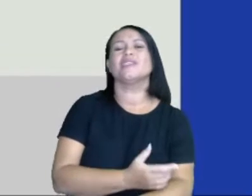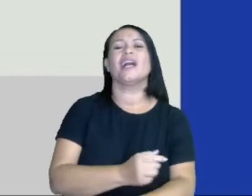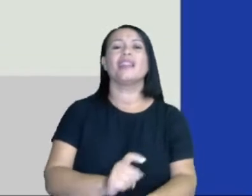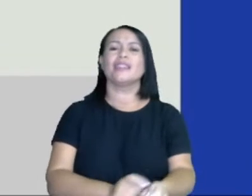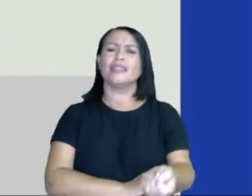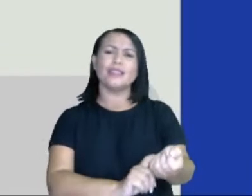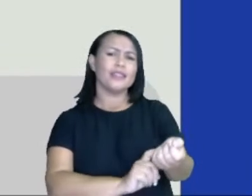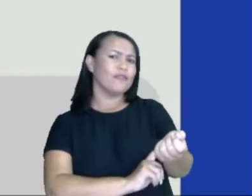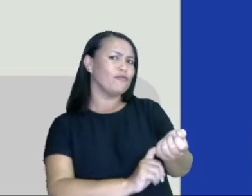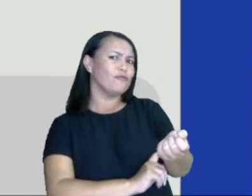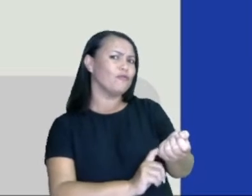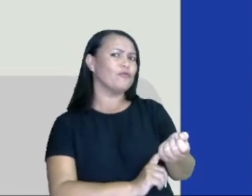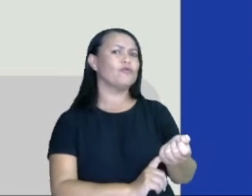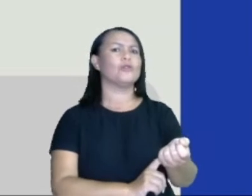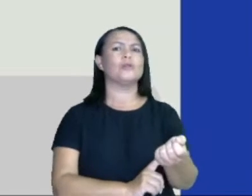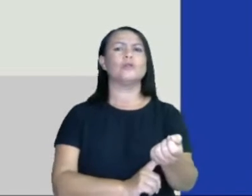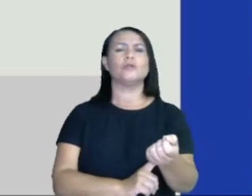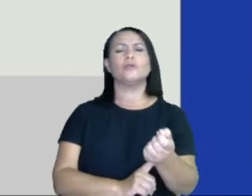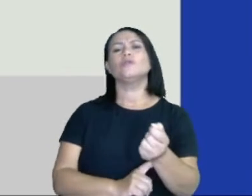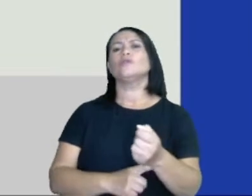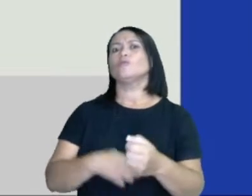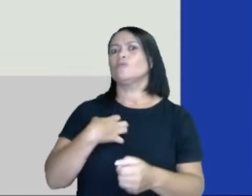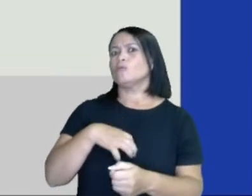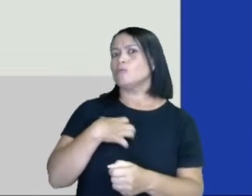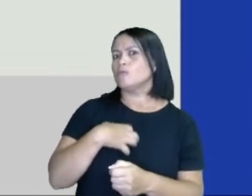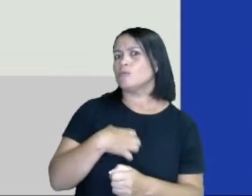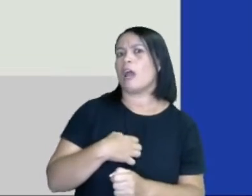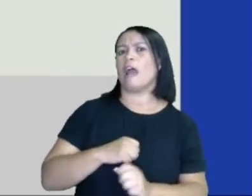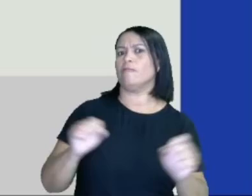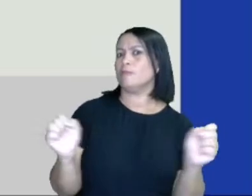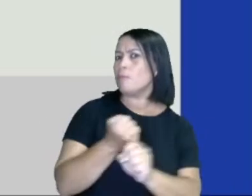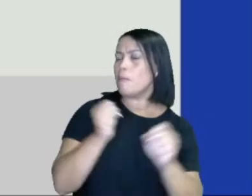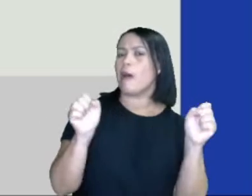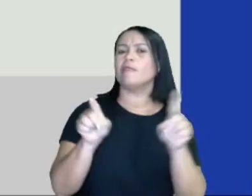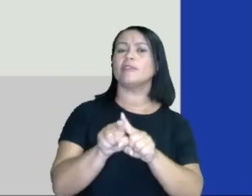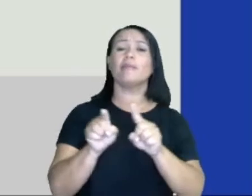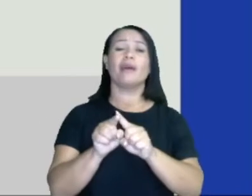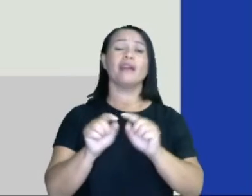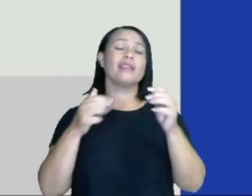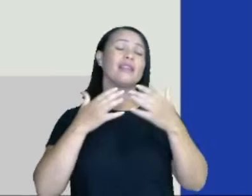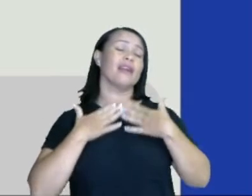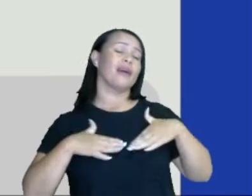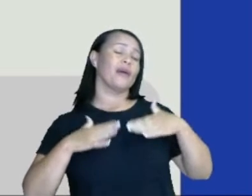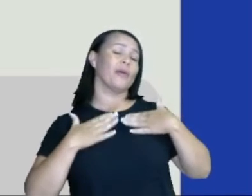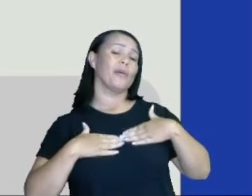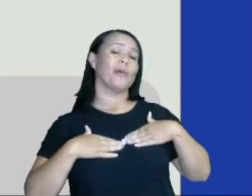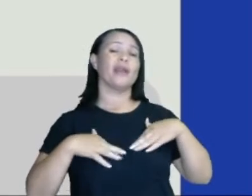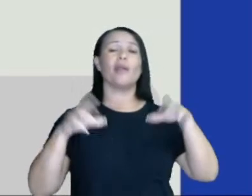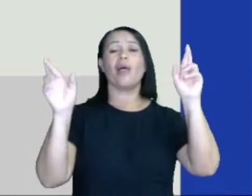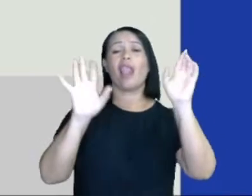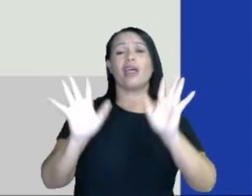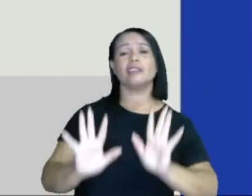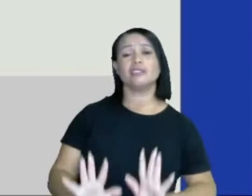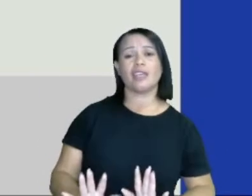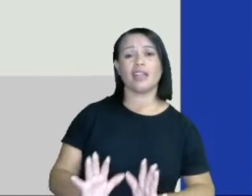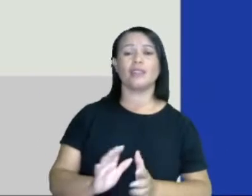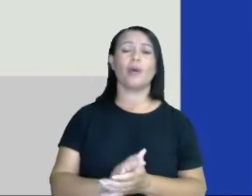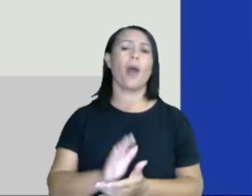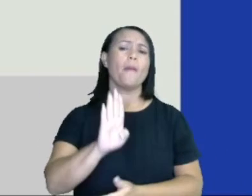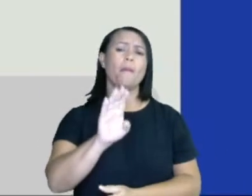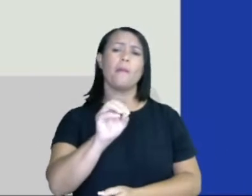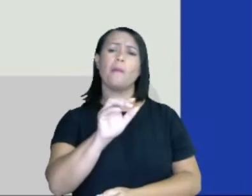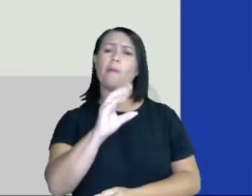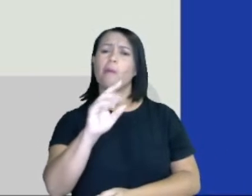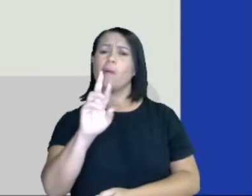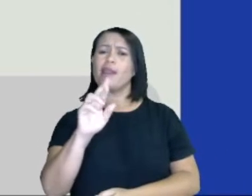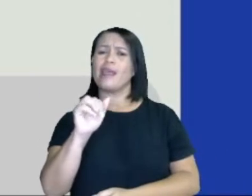nervioso, histérico, tranquilo, relajado, borracho. Borracho é quando